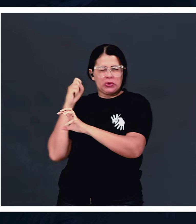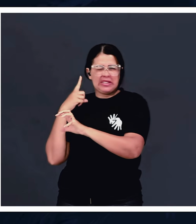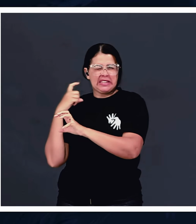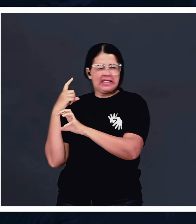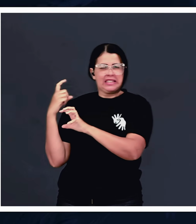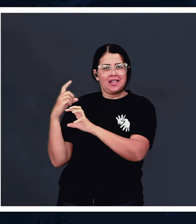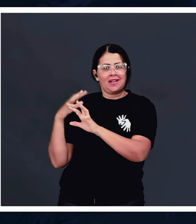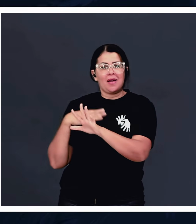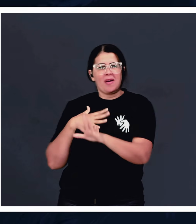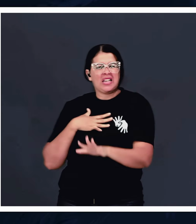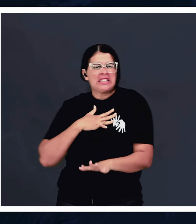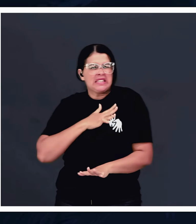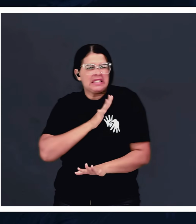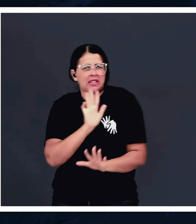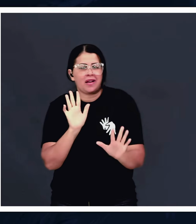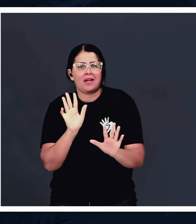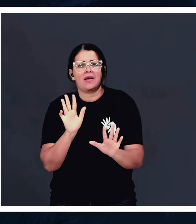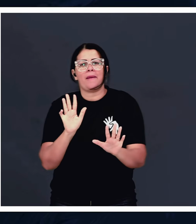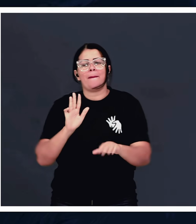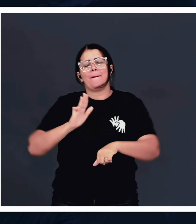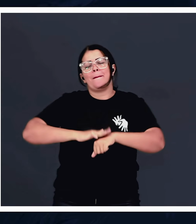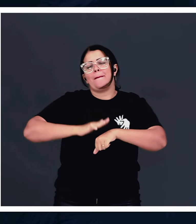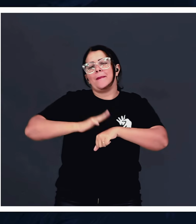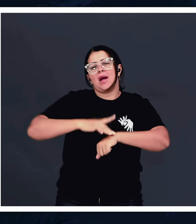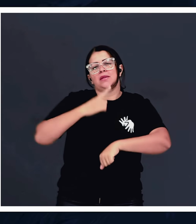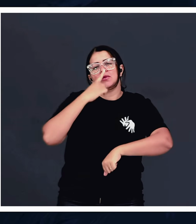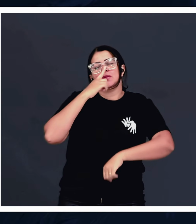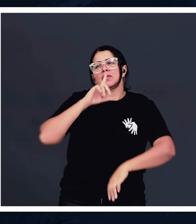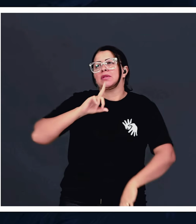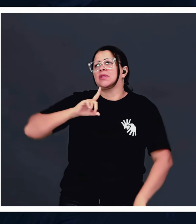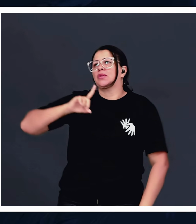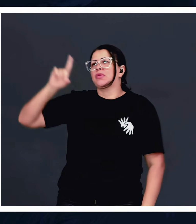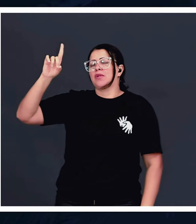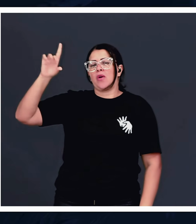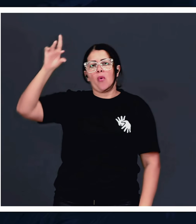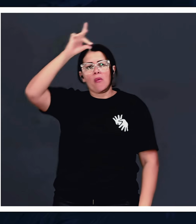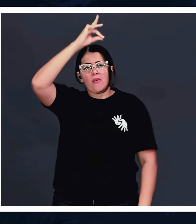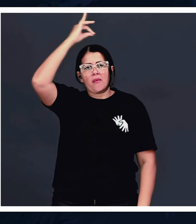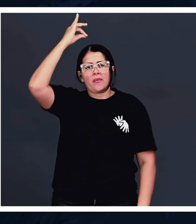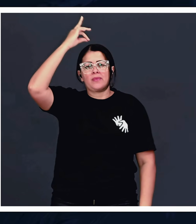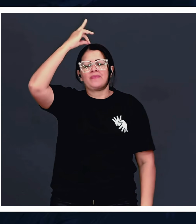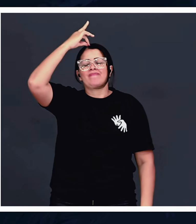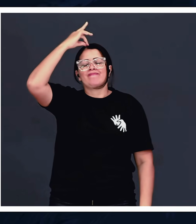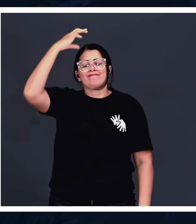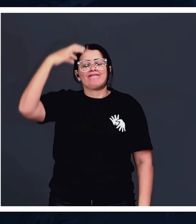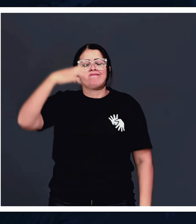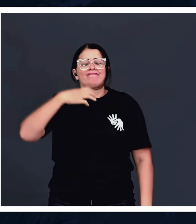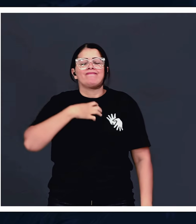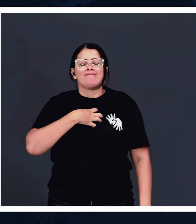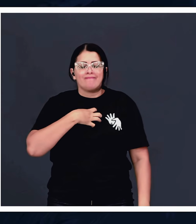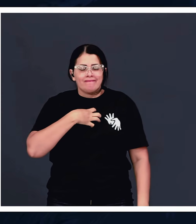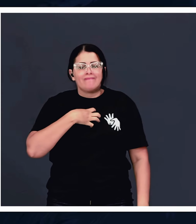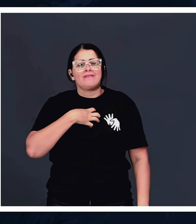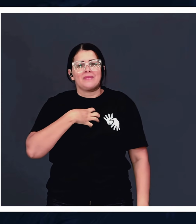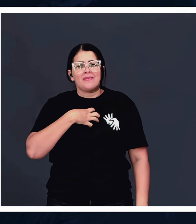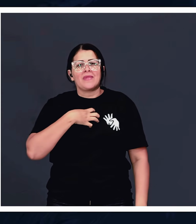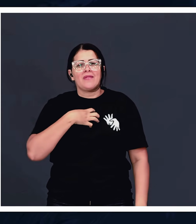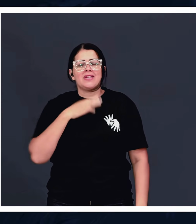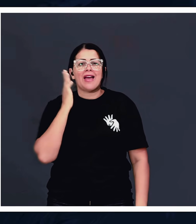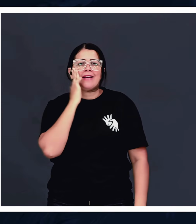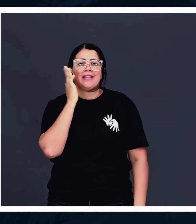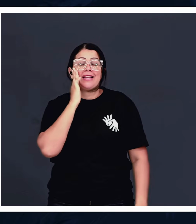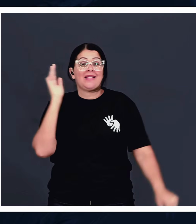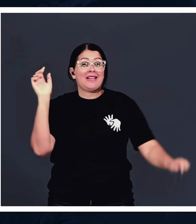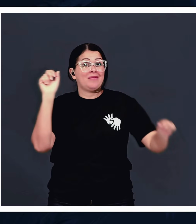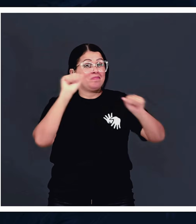assim. Então, quanto mais intimidade você tem, mais o Espírito Santo vai ser audível,